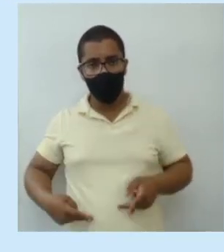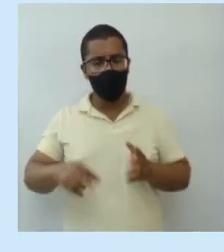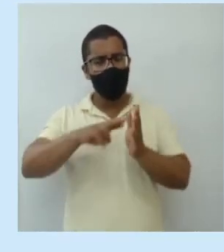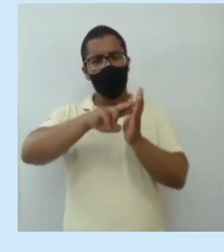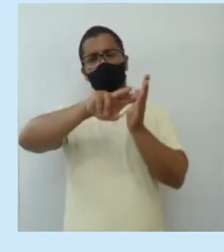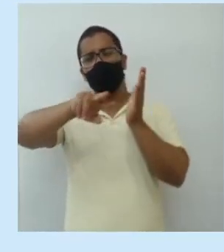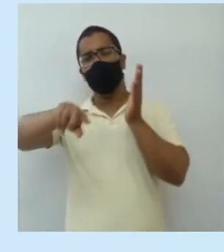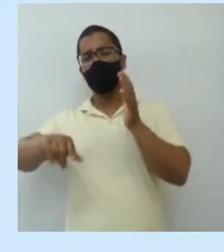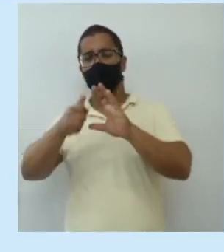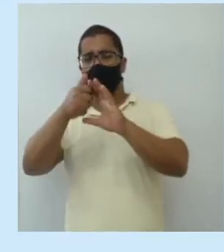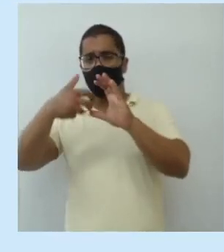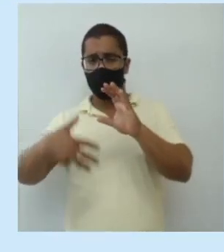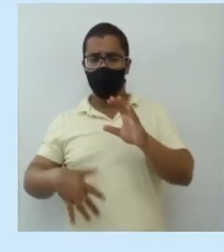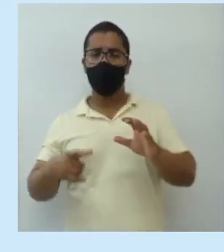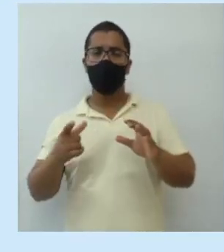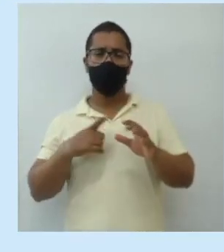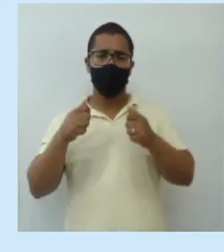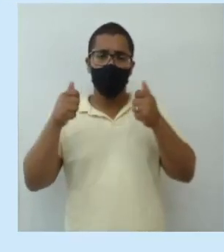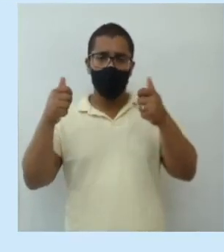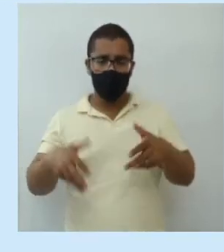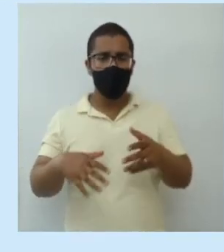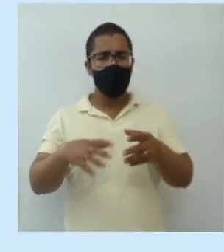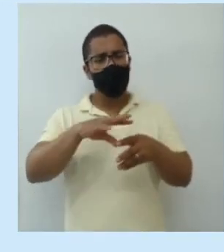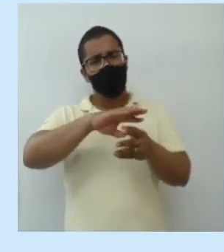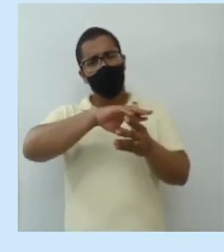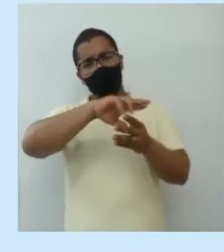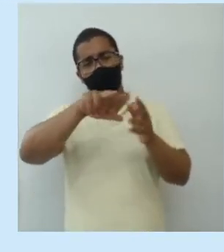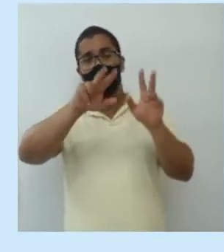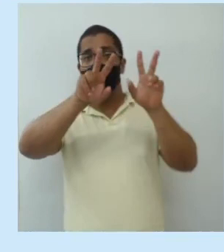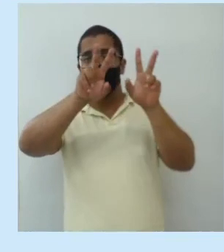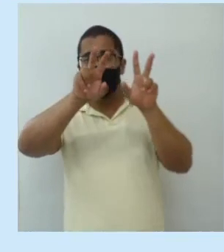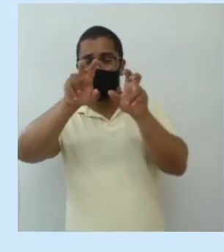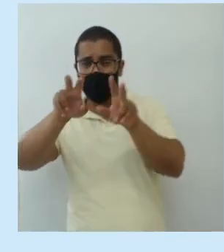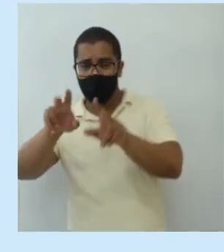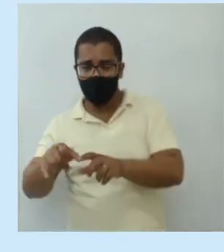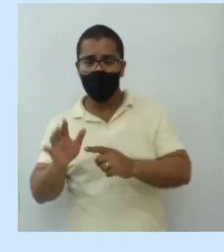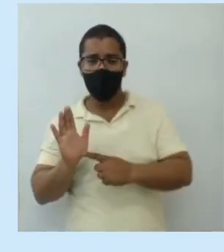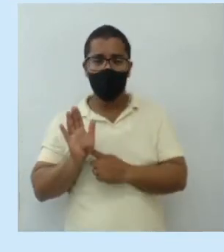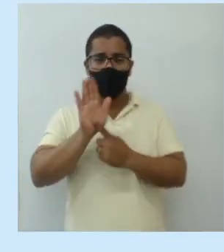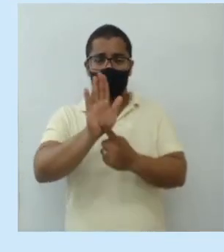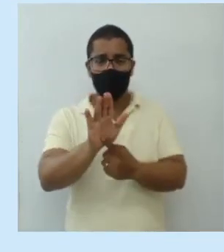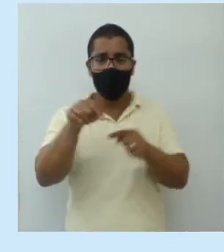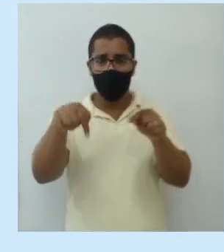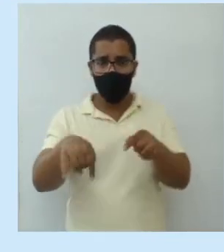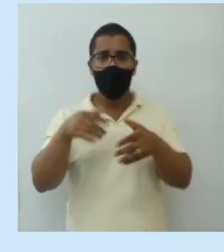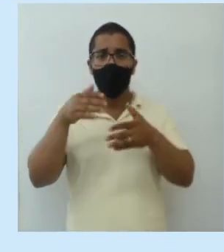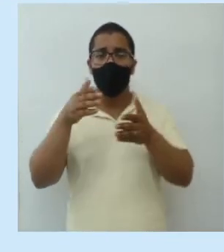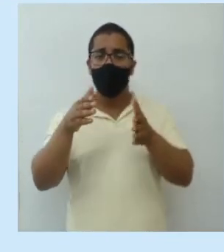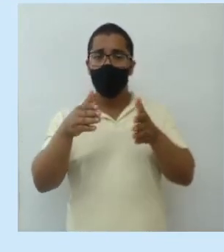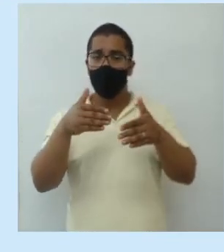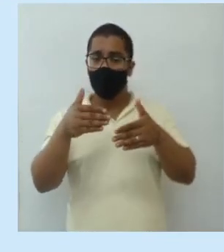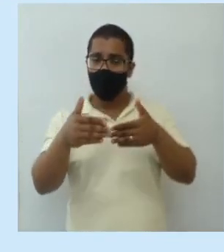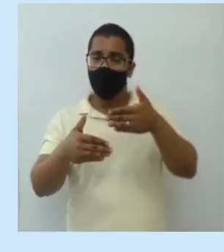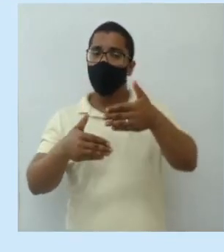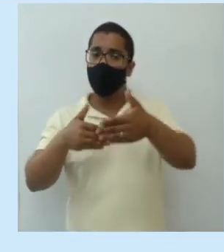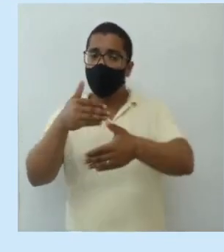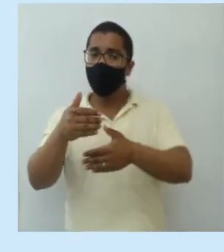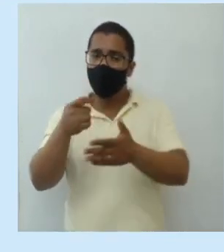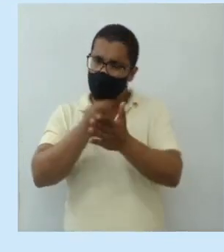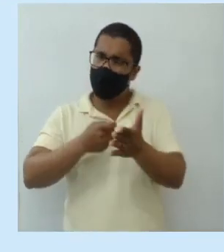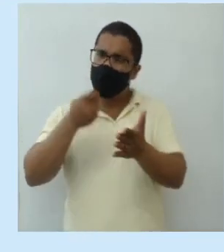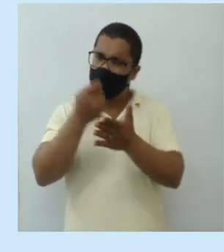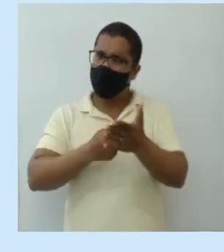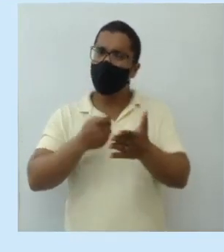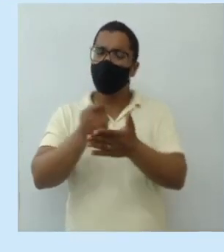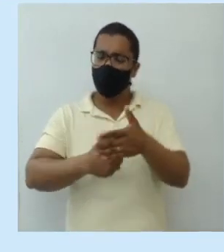eles vão ampliar esse leque, né, de protagonistas dentro desse processo de luta. Bem, então